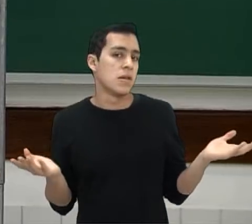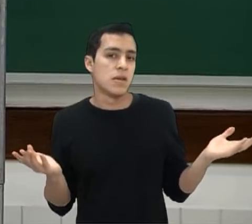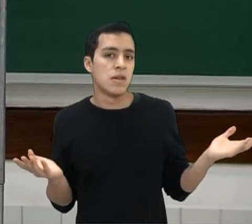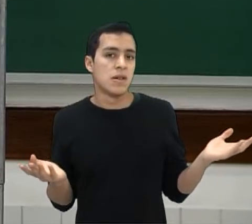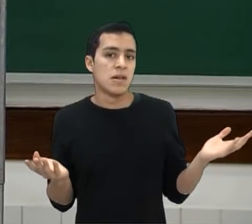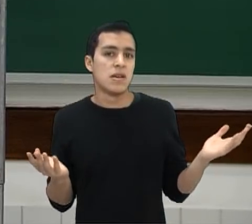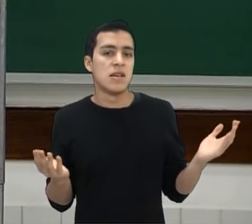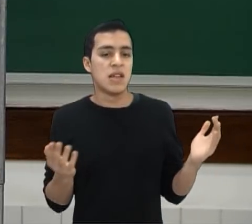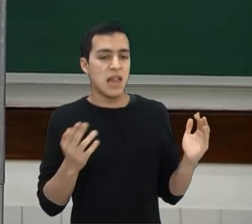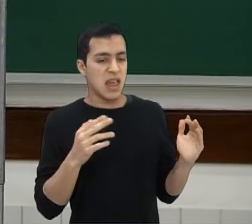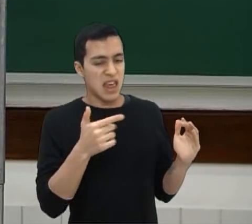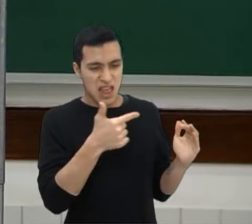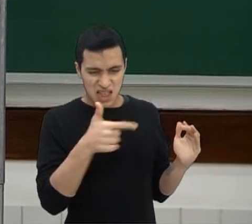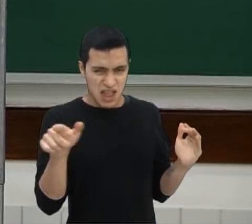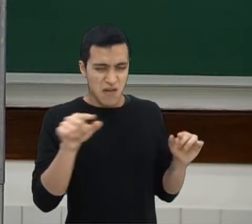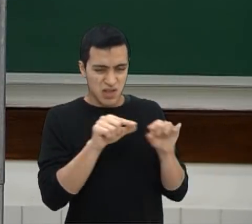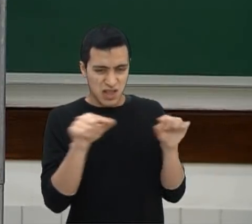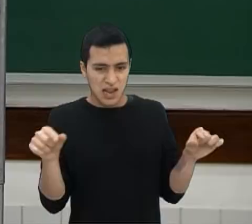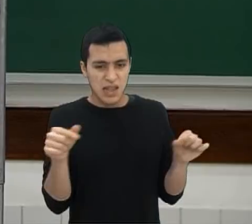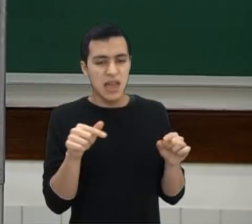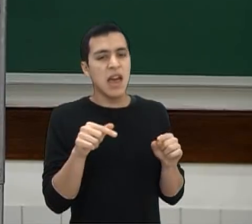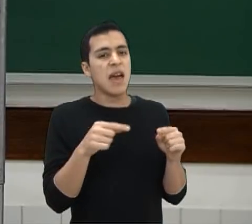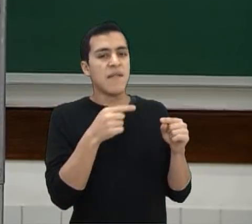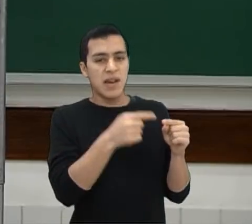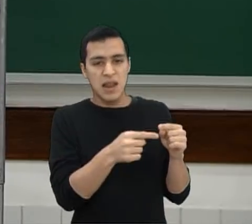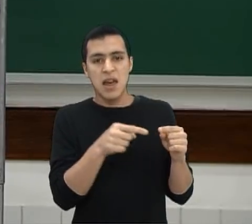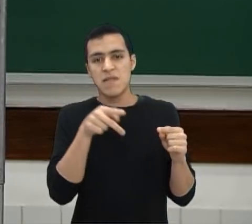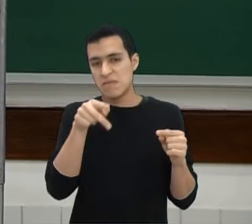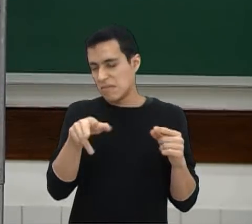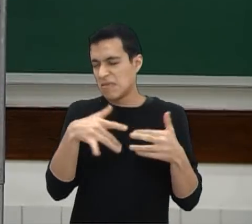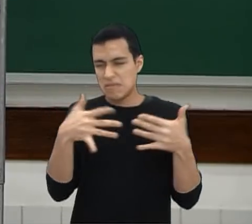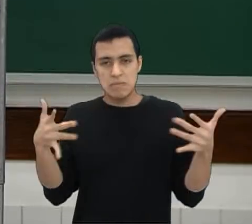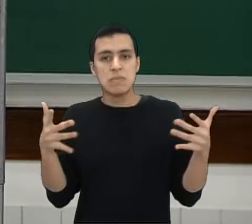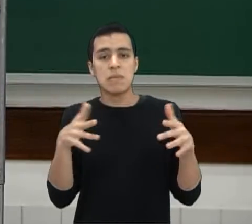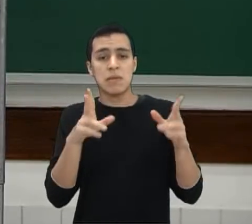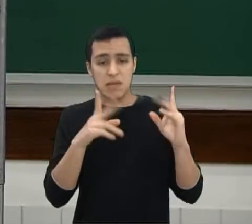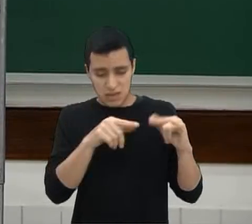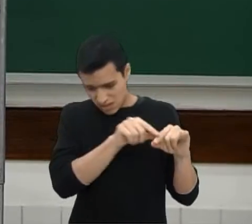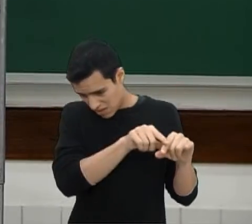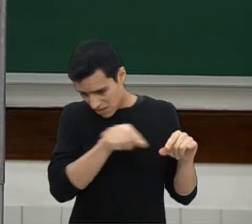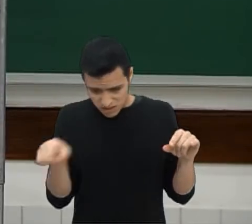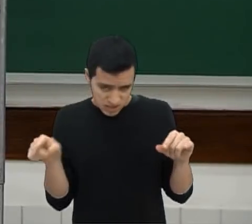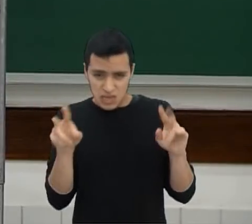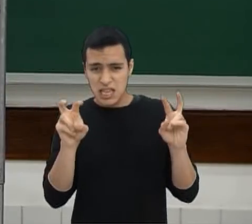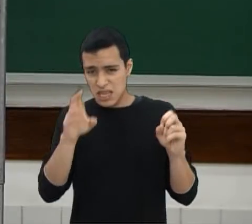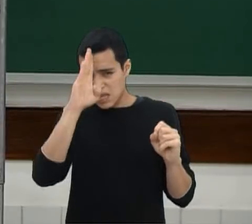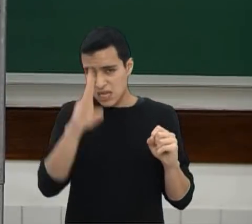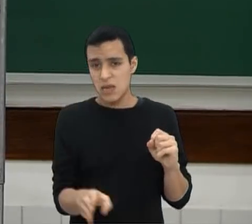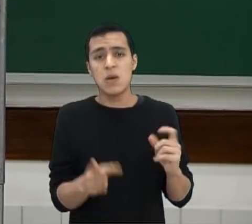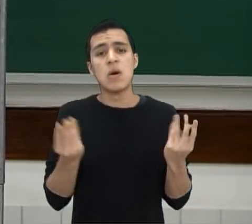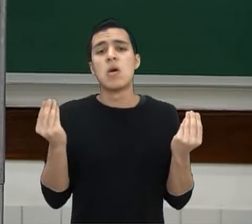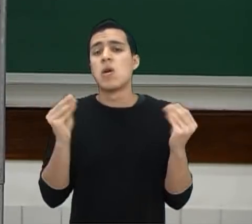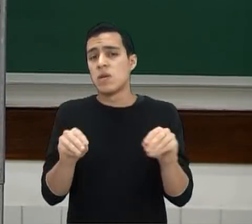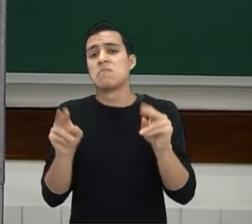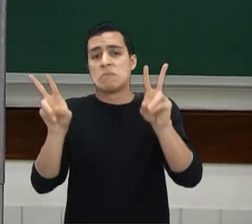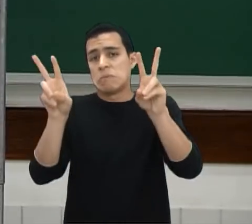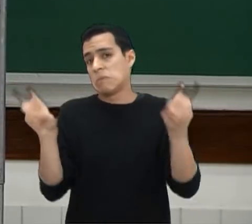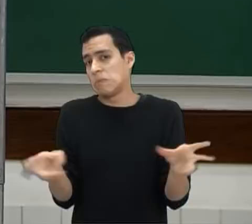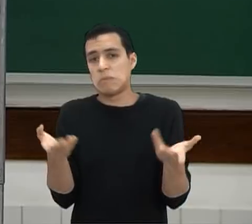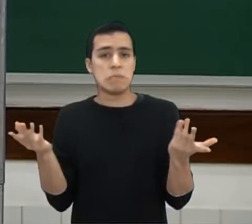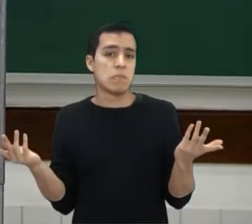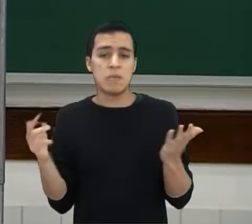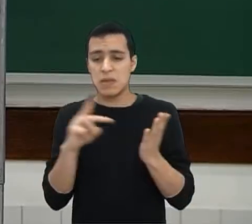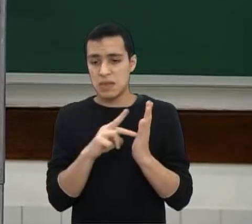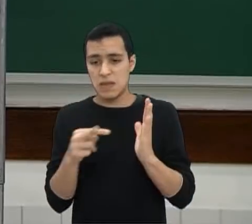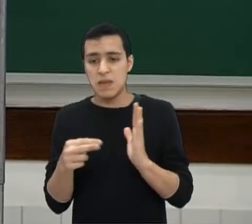na outra linha, parágrafo, travessão, o que eu faço? Eu posso, na mesma linha que eu estou fazendo a citação direta, colocar entre aspas, porque